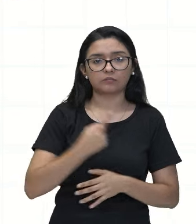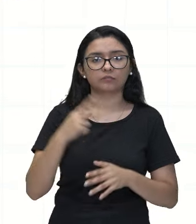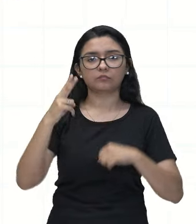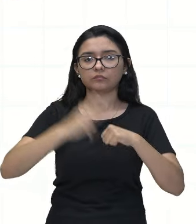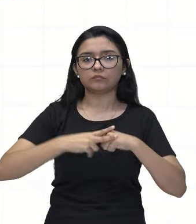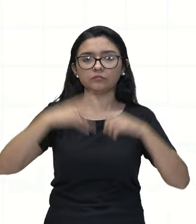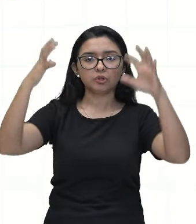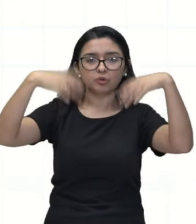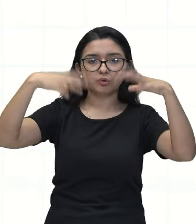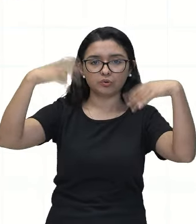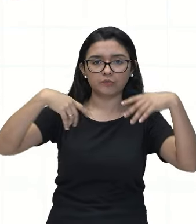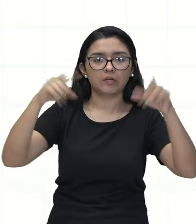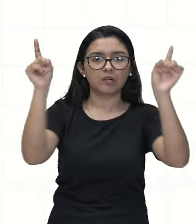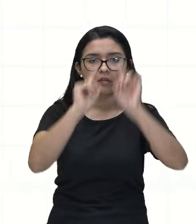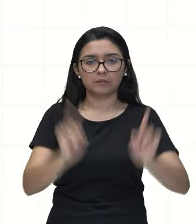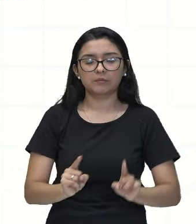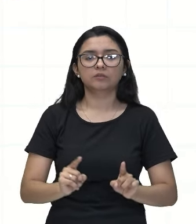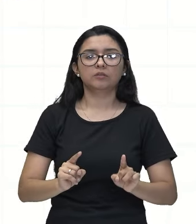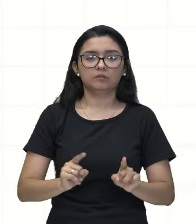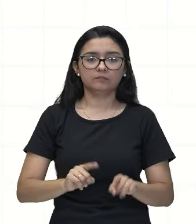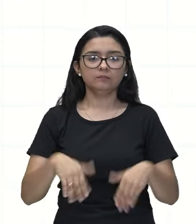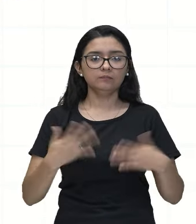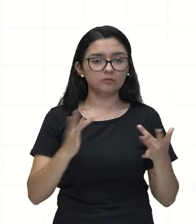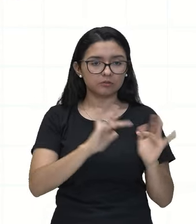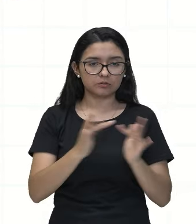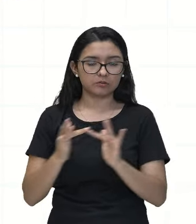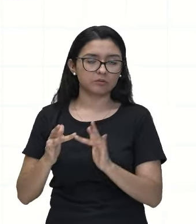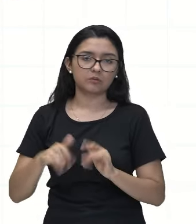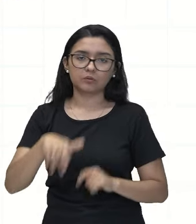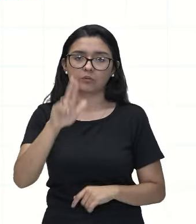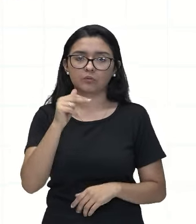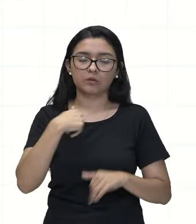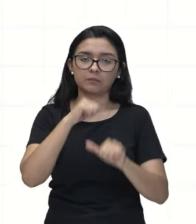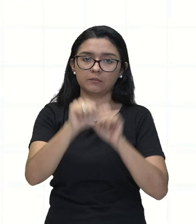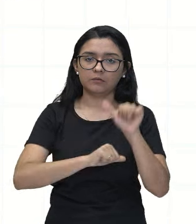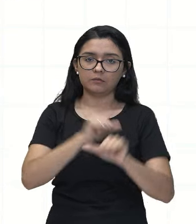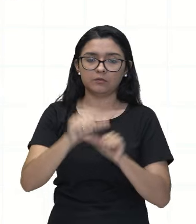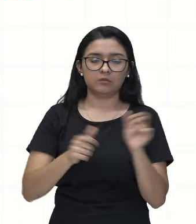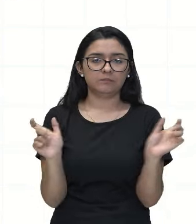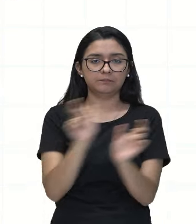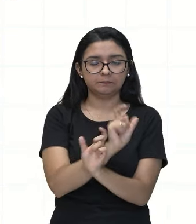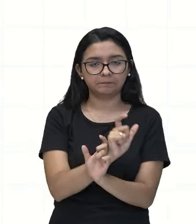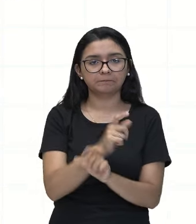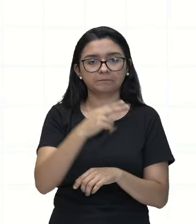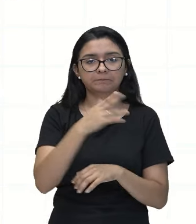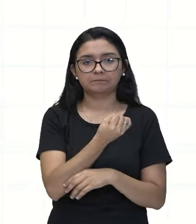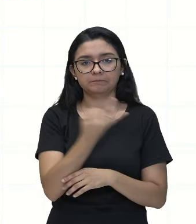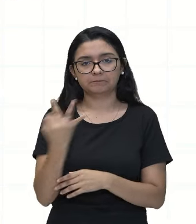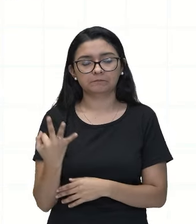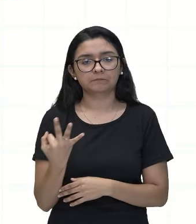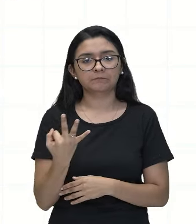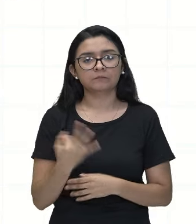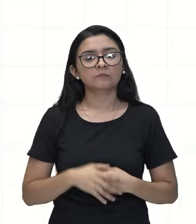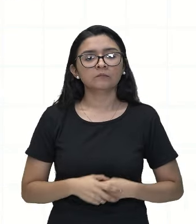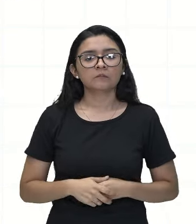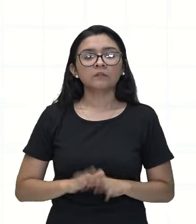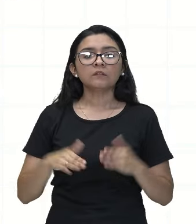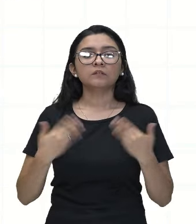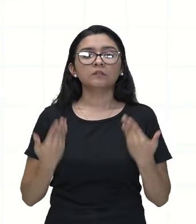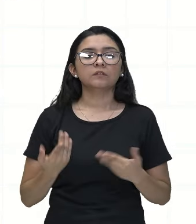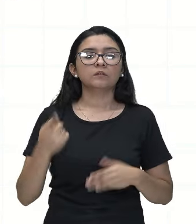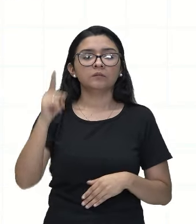trovejar relampejar né nesse contexto ele não vai para o plural certo então esses são